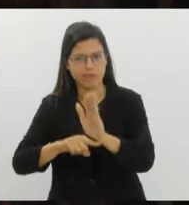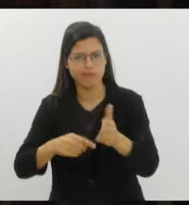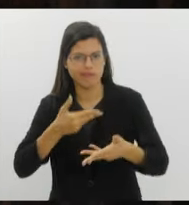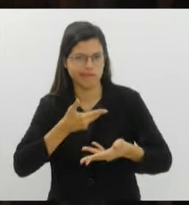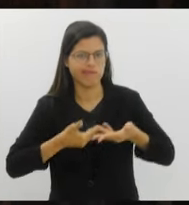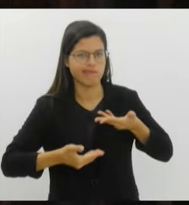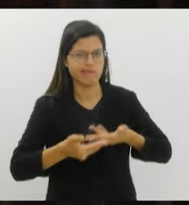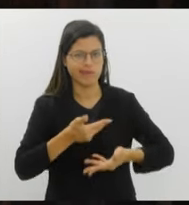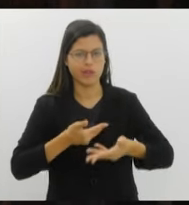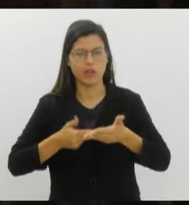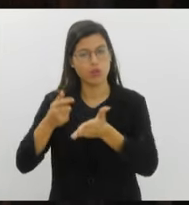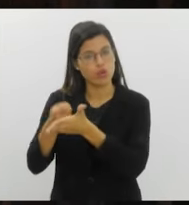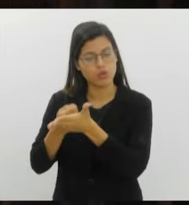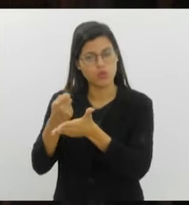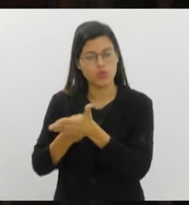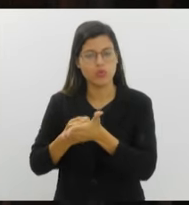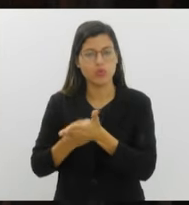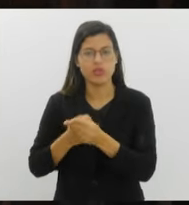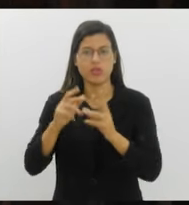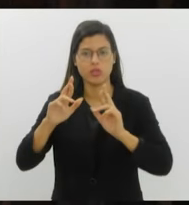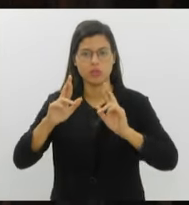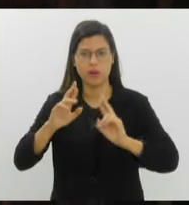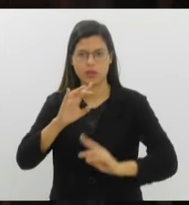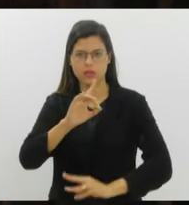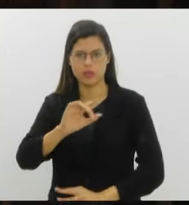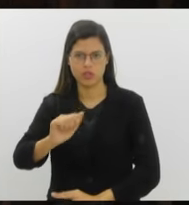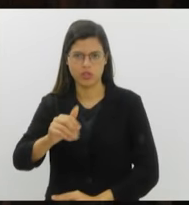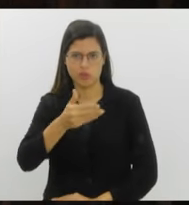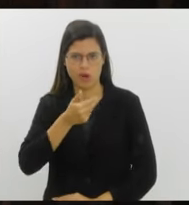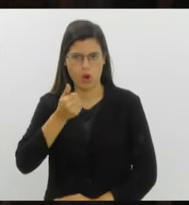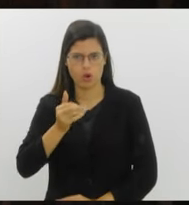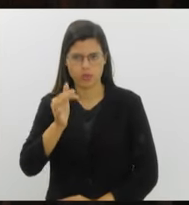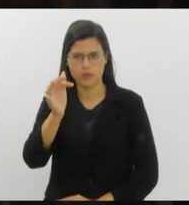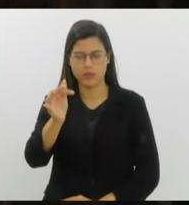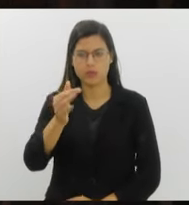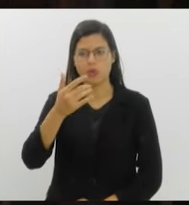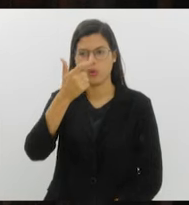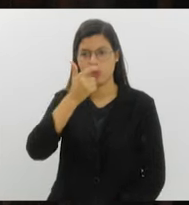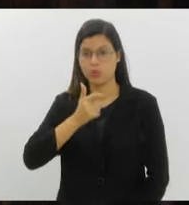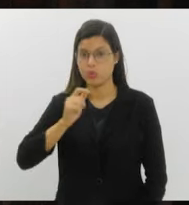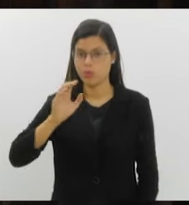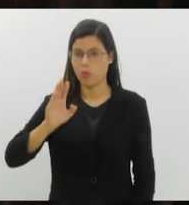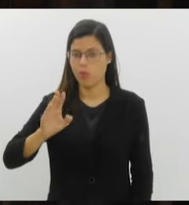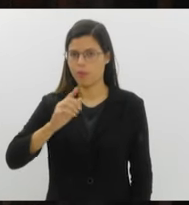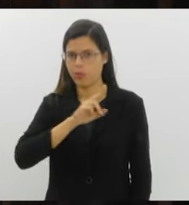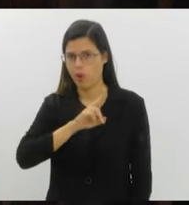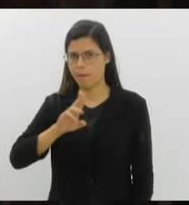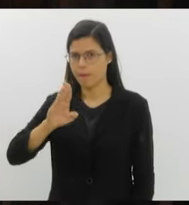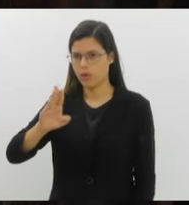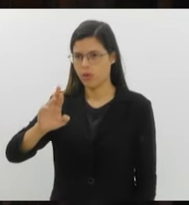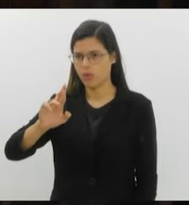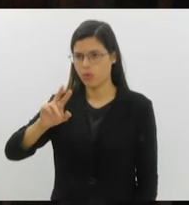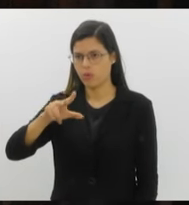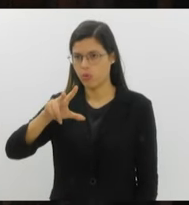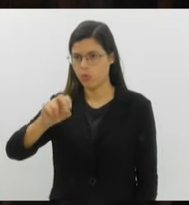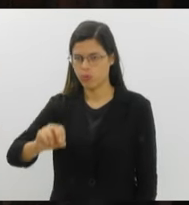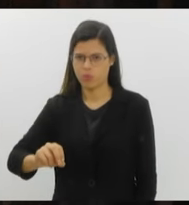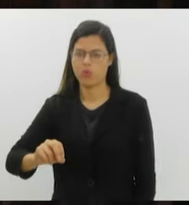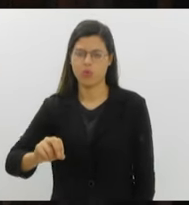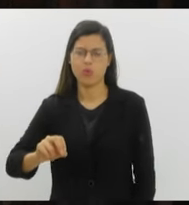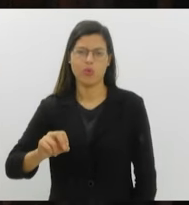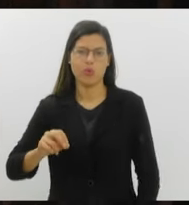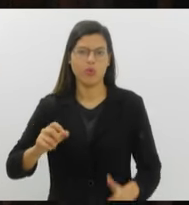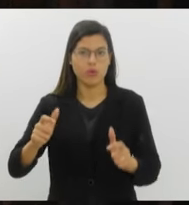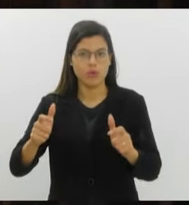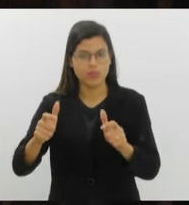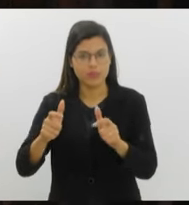por anseios de dias melhores. Sou Bruno Boareto, para quem ainda não me conhece, eu venho do menor município do estado do Rio de